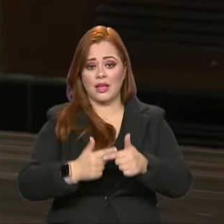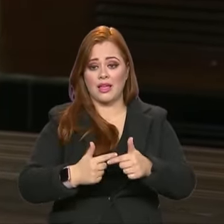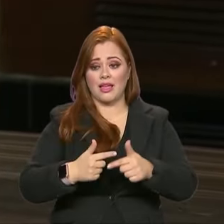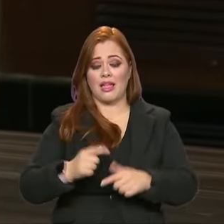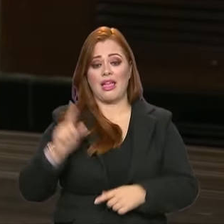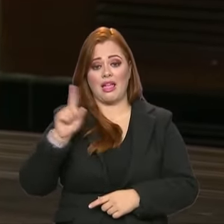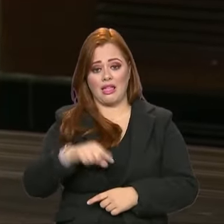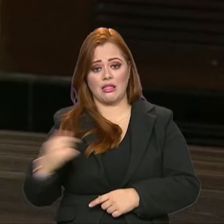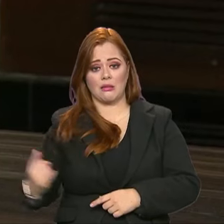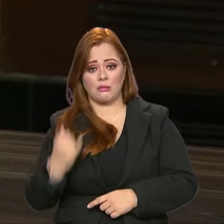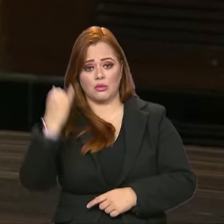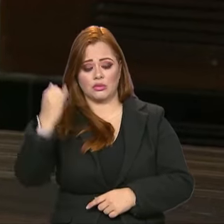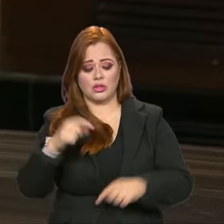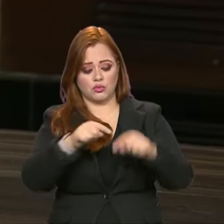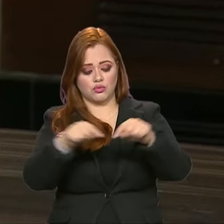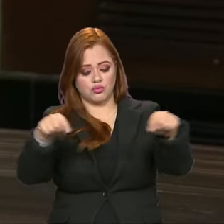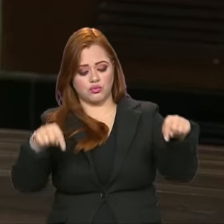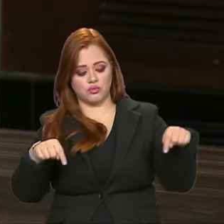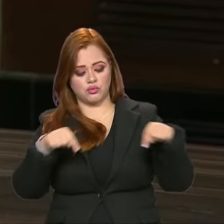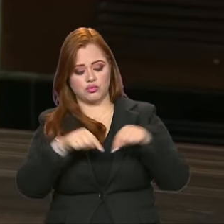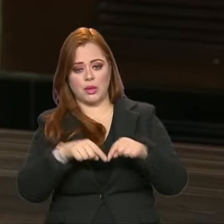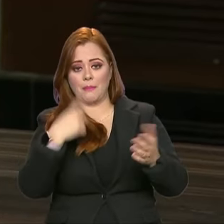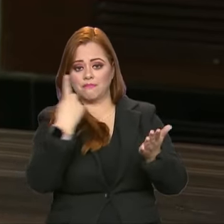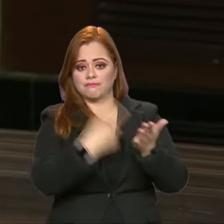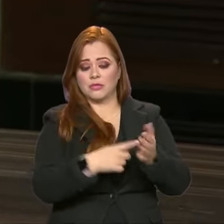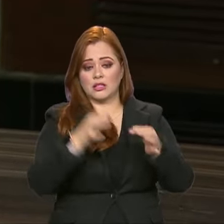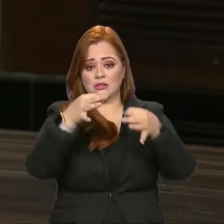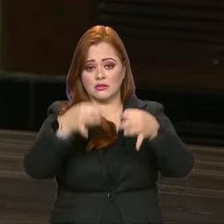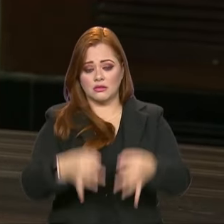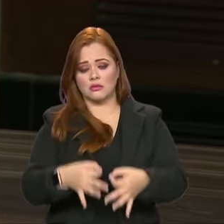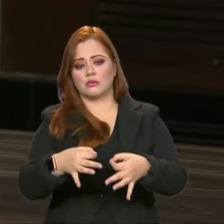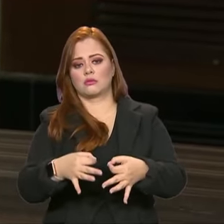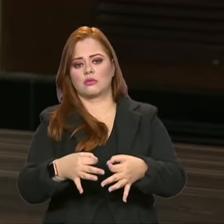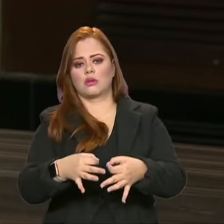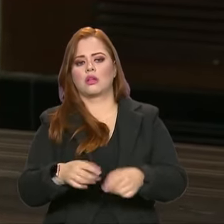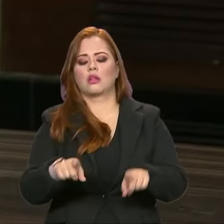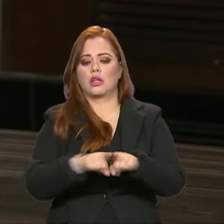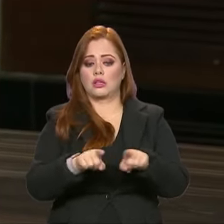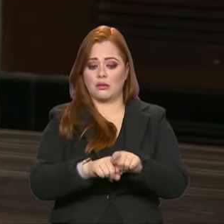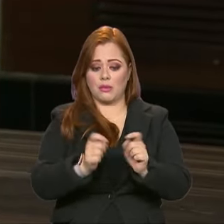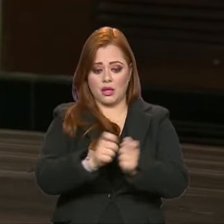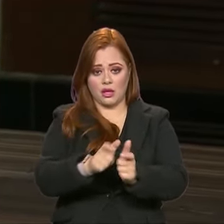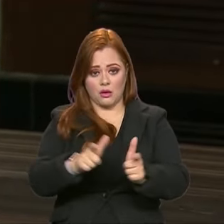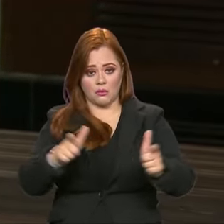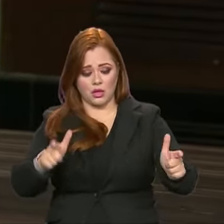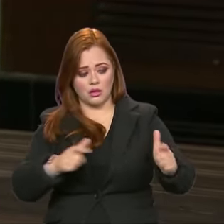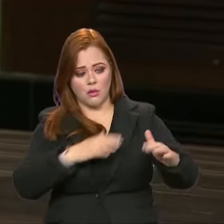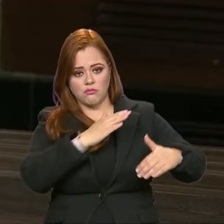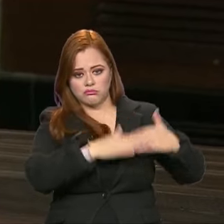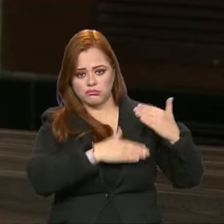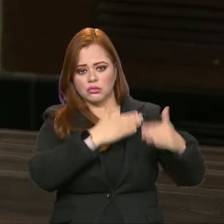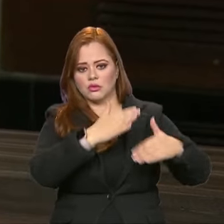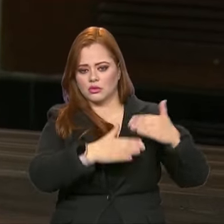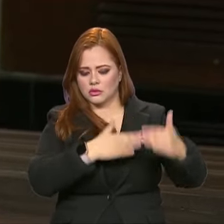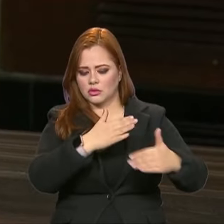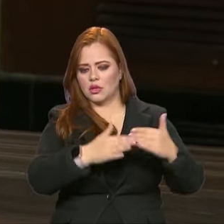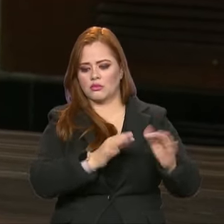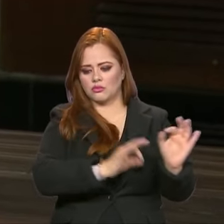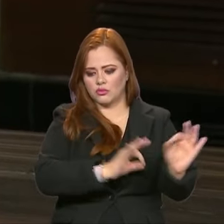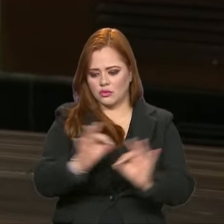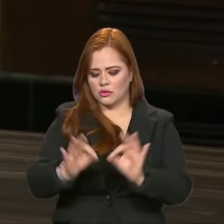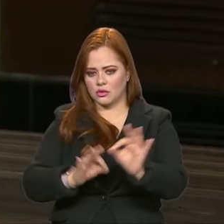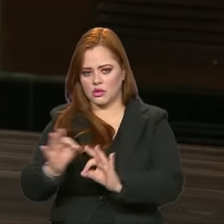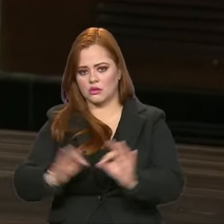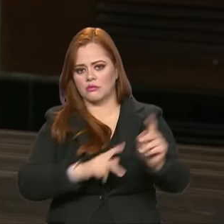terras indígenas, a regularização dos territórios quilombolas e a ampliação de um processo de reforma agrária